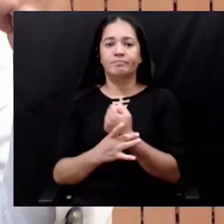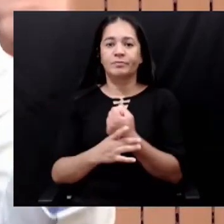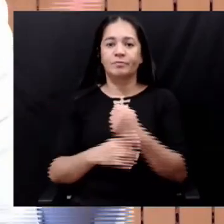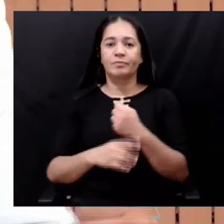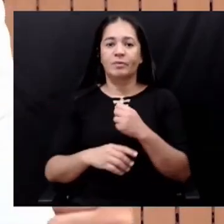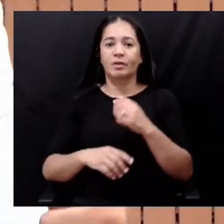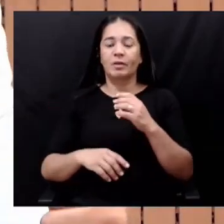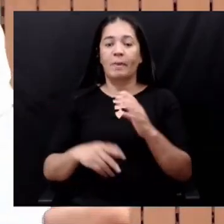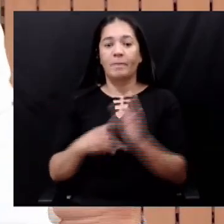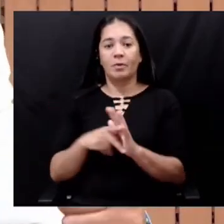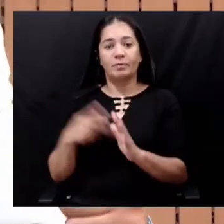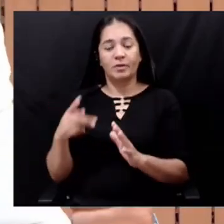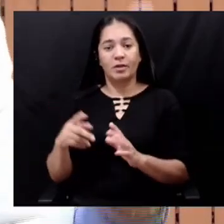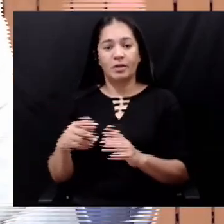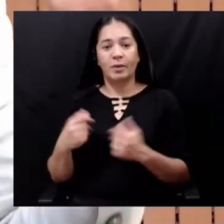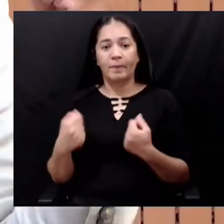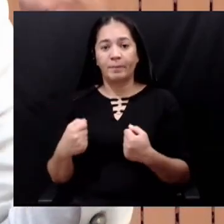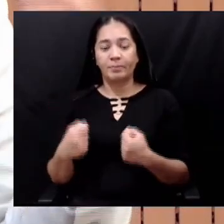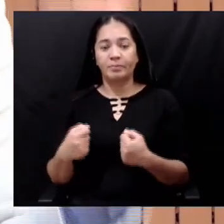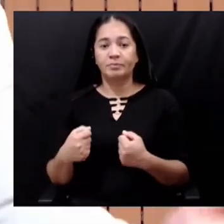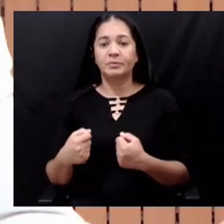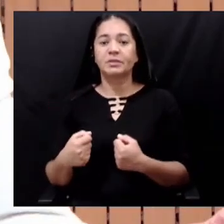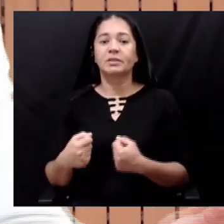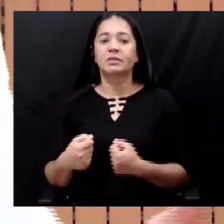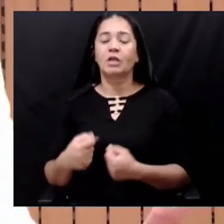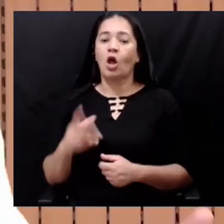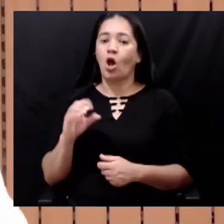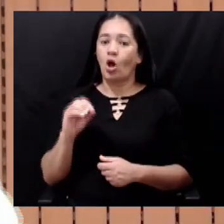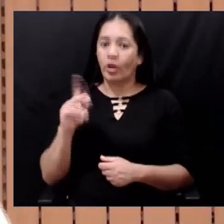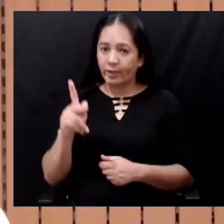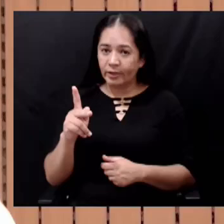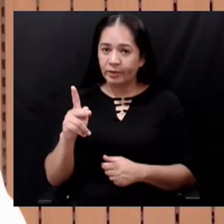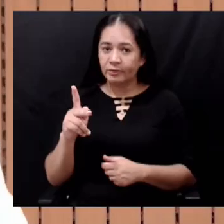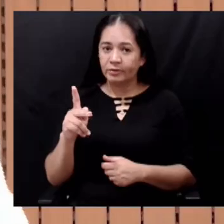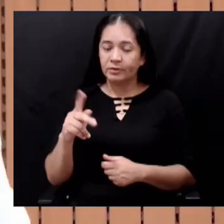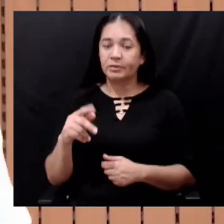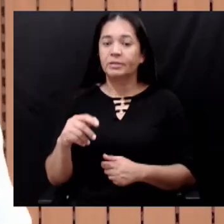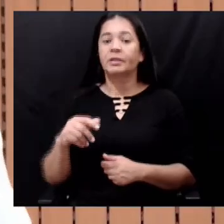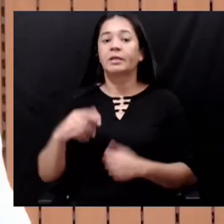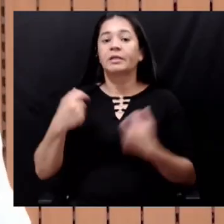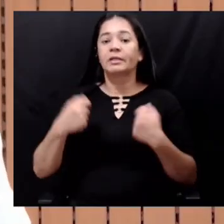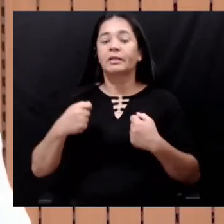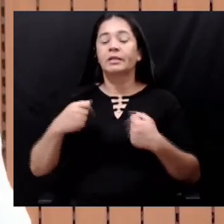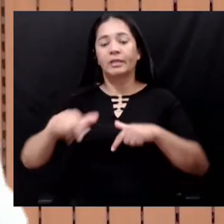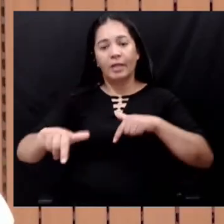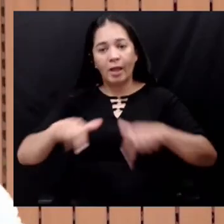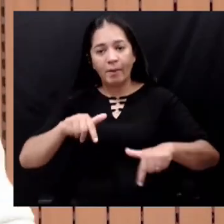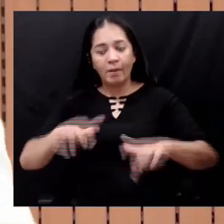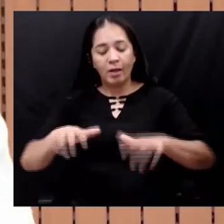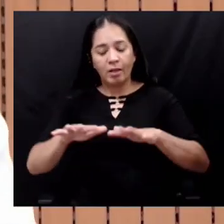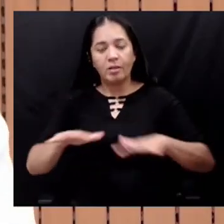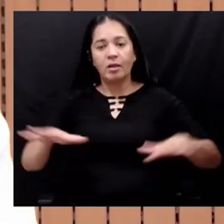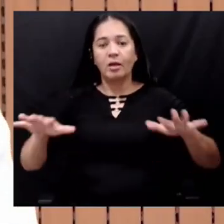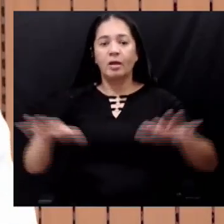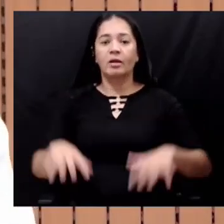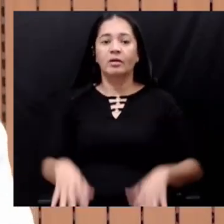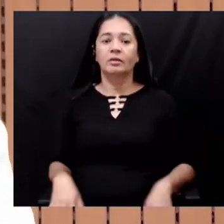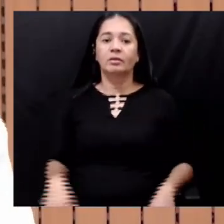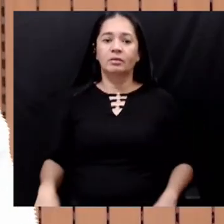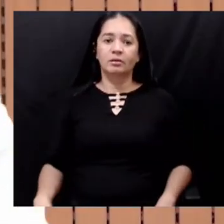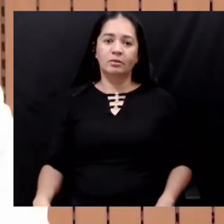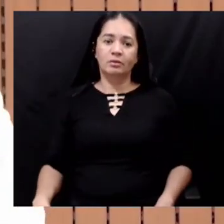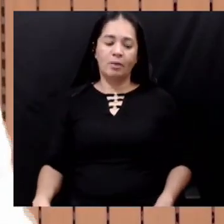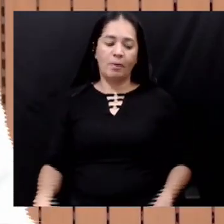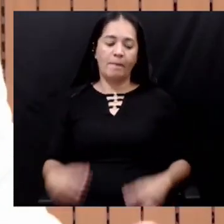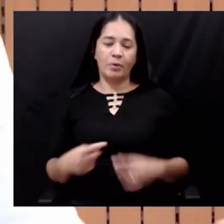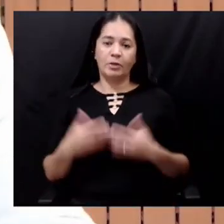Uma OSC, ok, que tenha atuação, porque senão a gente abre tanto que